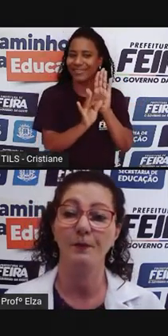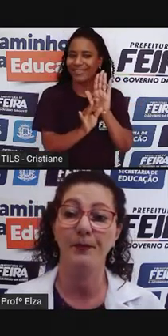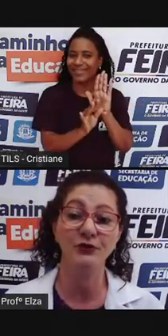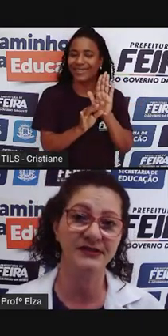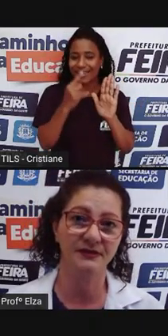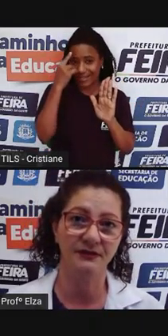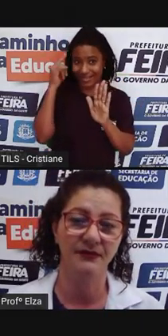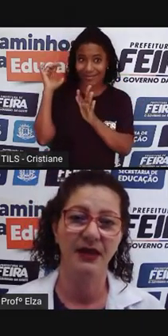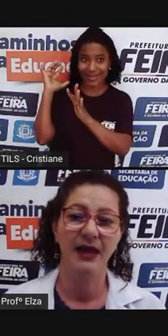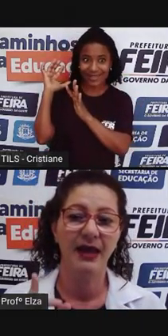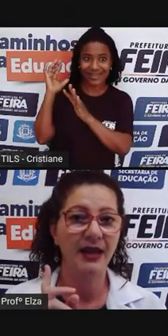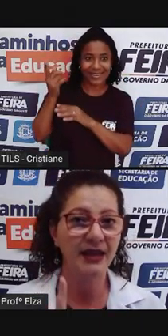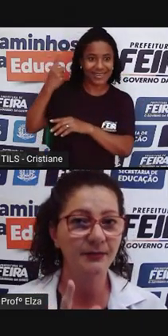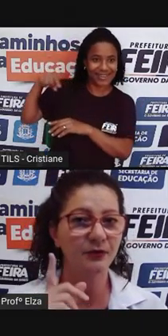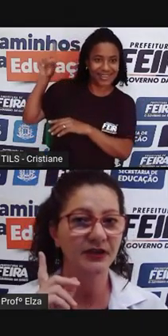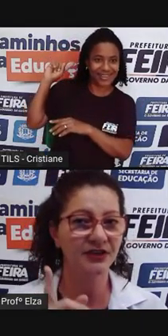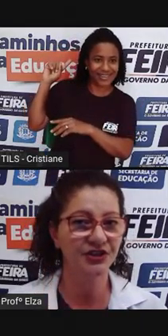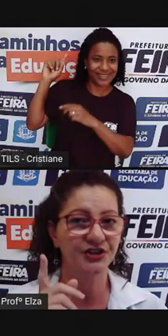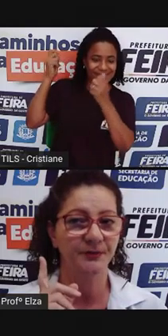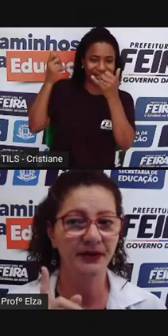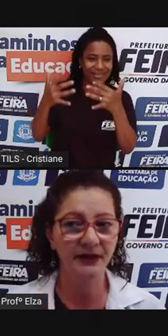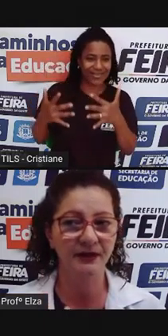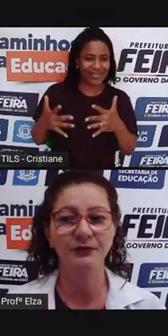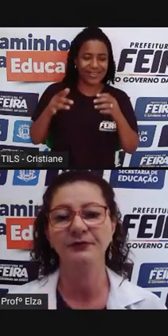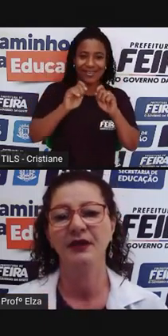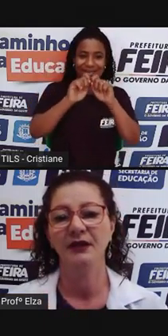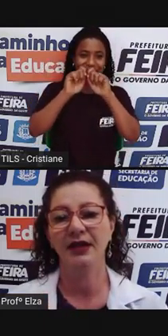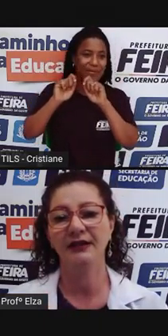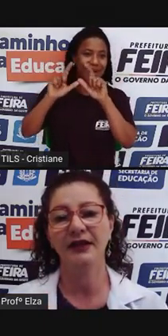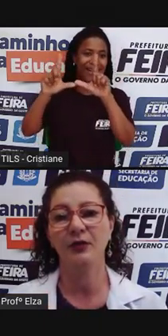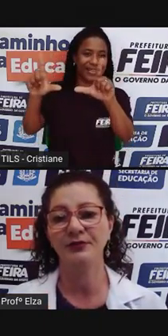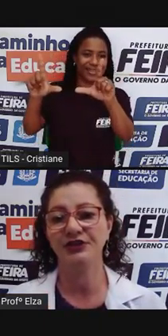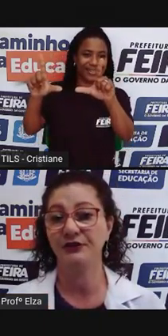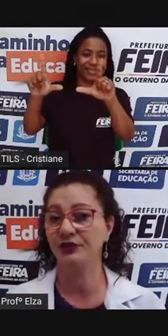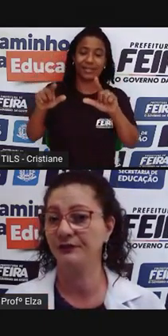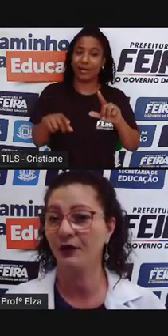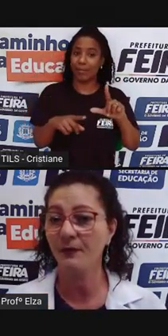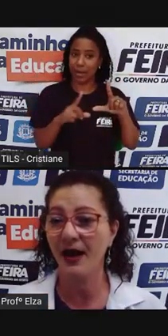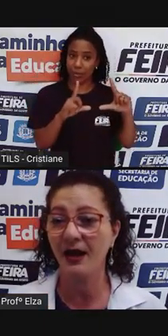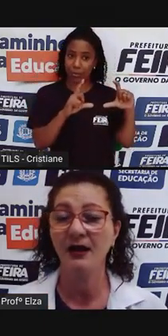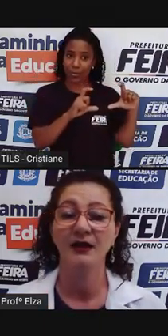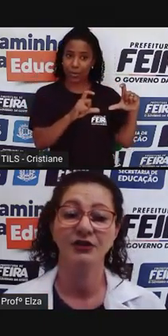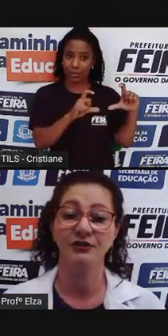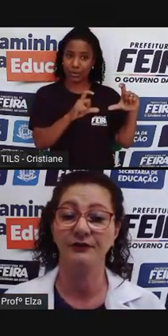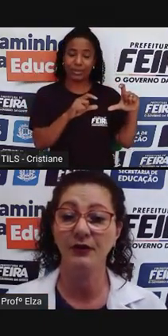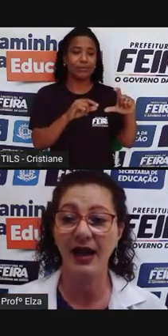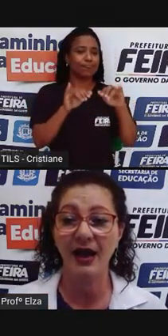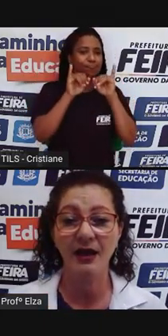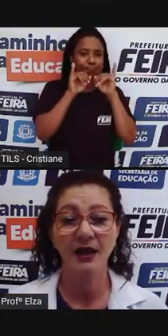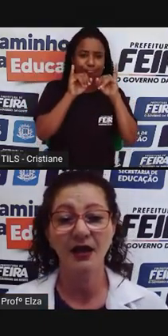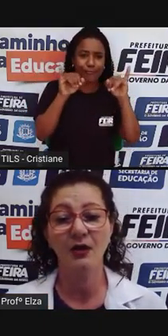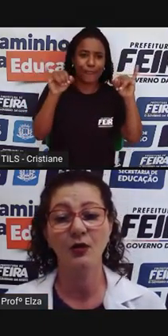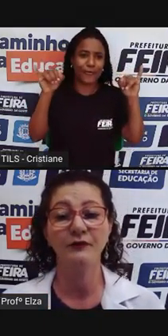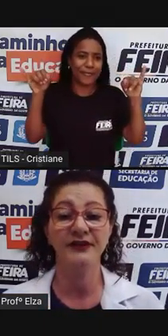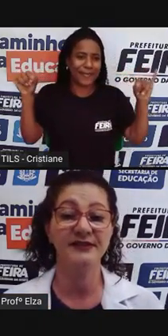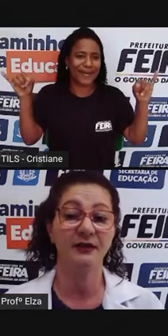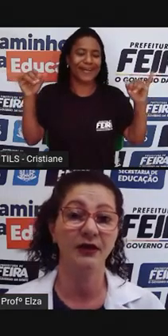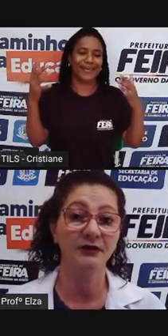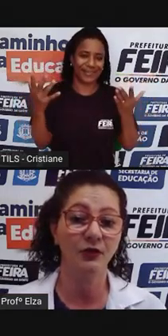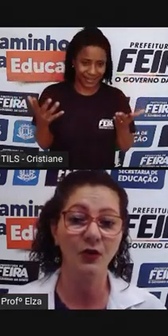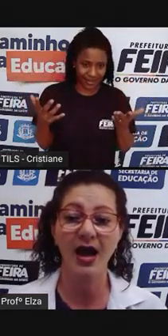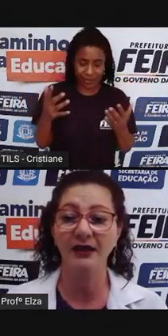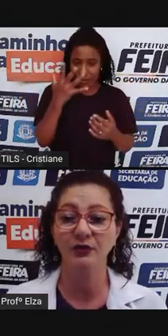o poster. Lembram que a gente aprendeu que ele tem o objetivo de informar, divulgar e ou